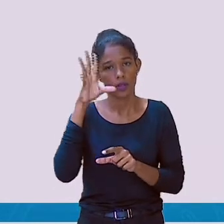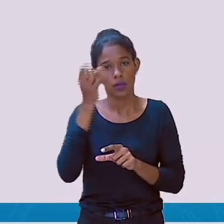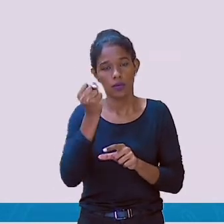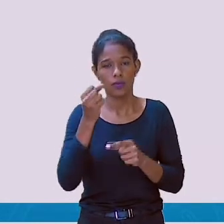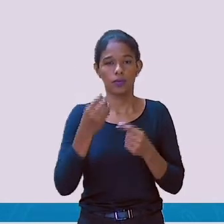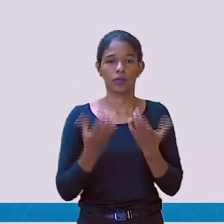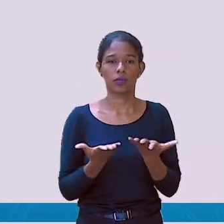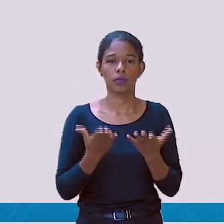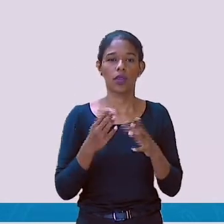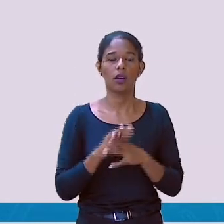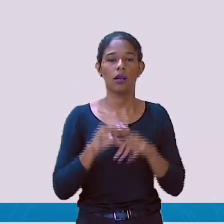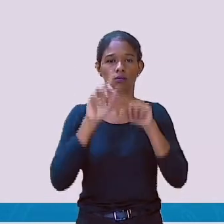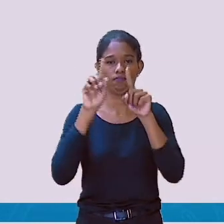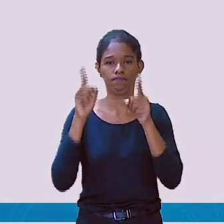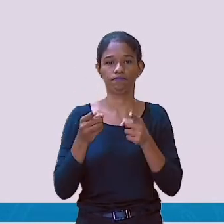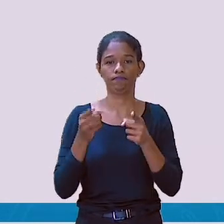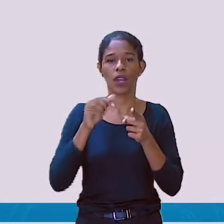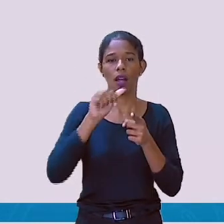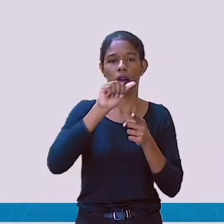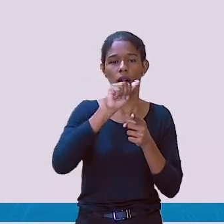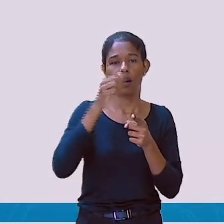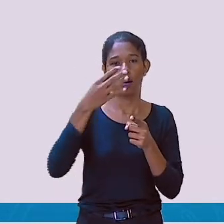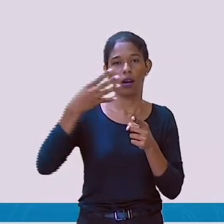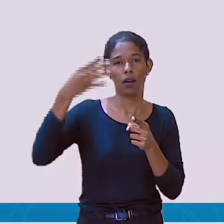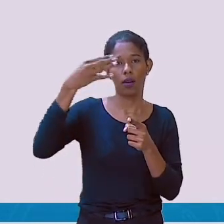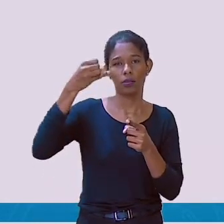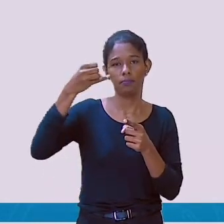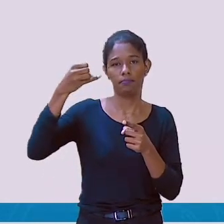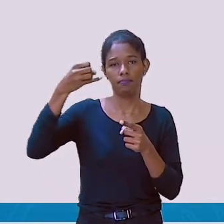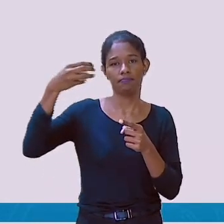quarta potência menos 1, porque aqui existe o